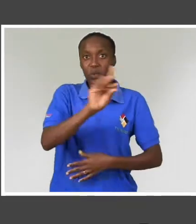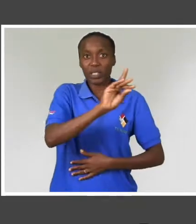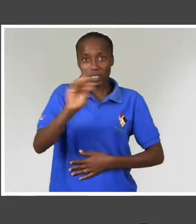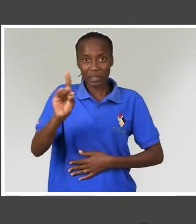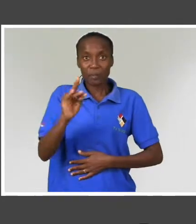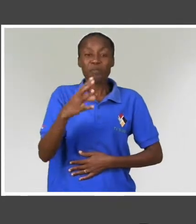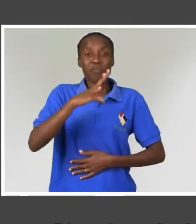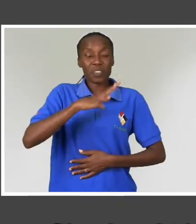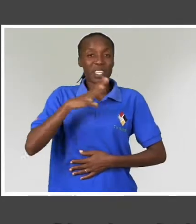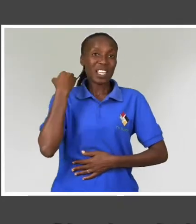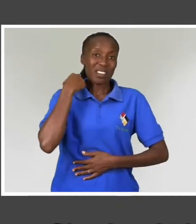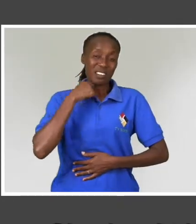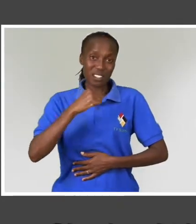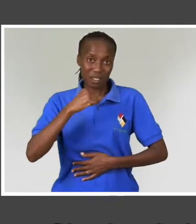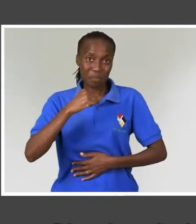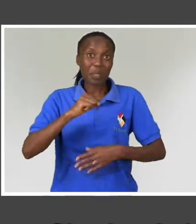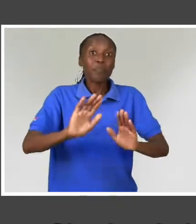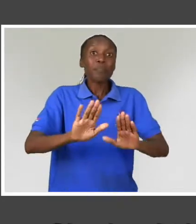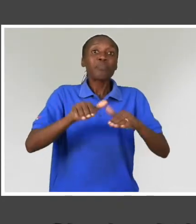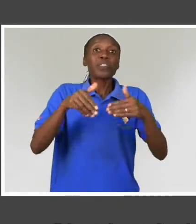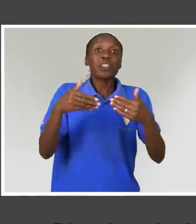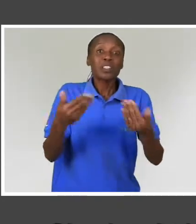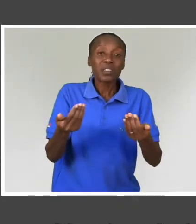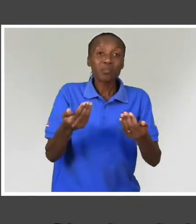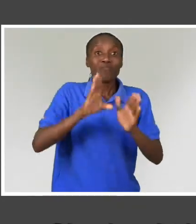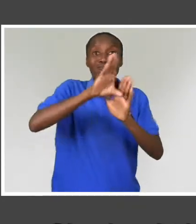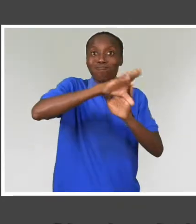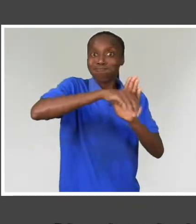pode cometer um crime. Como temos crimes de